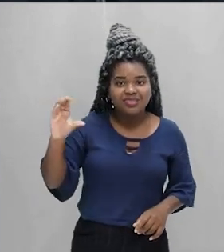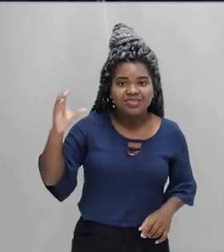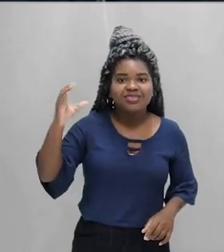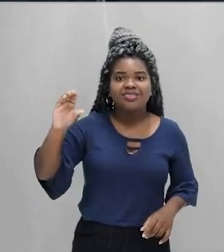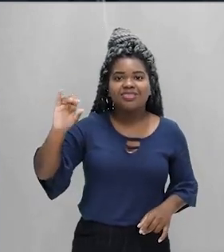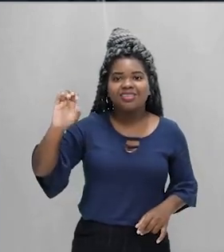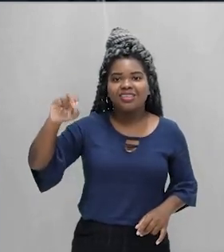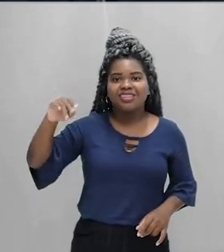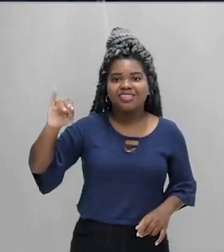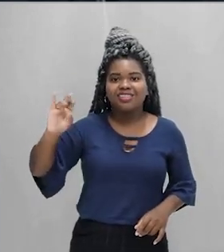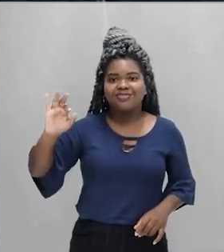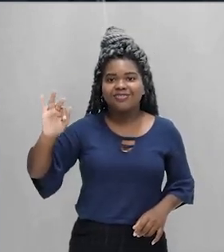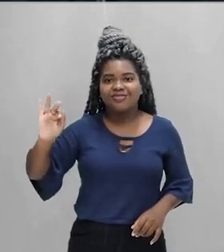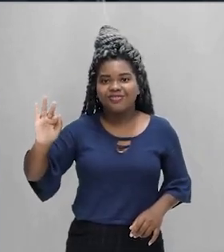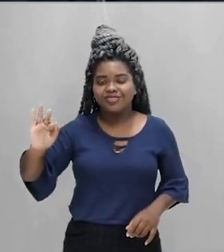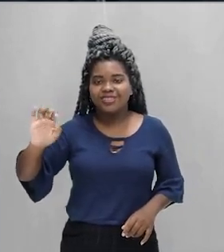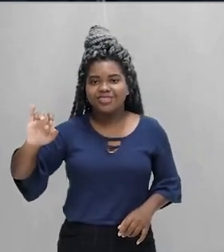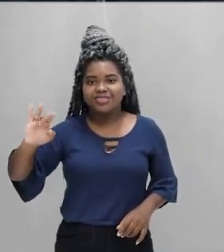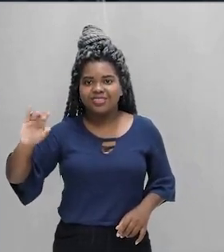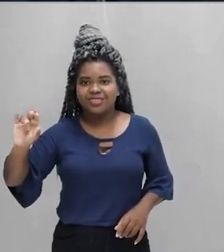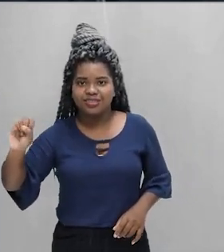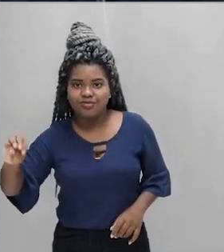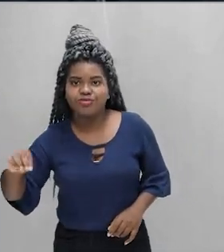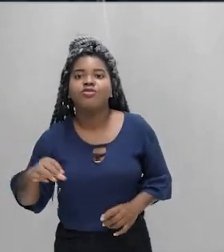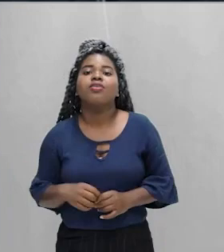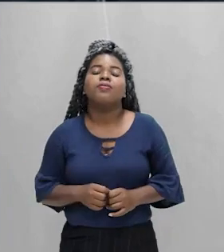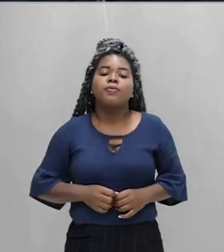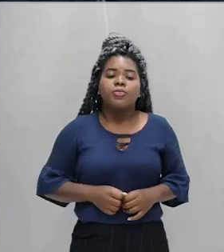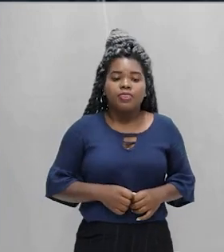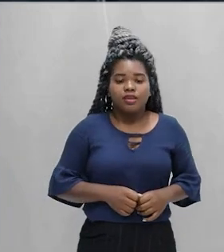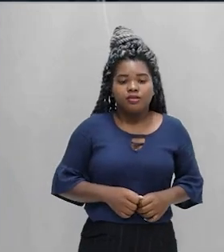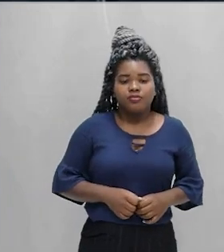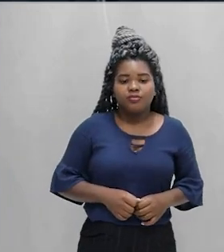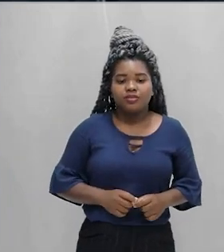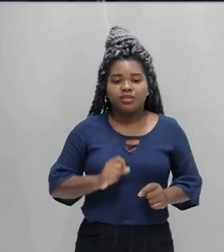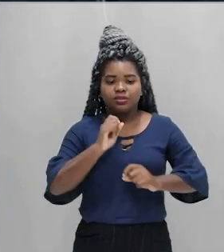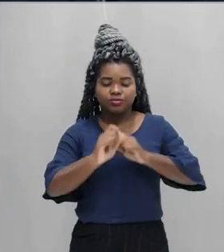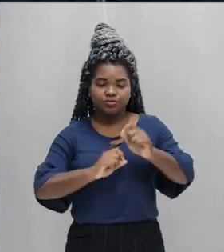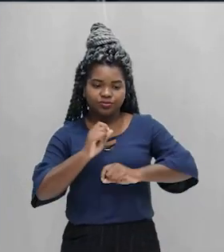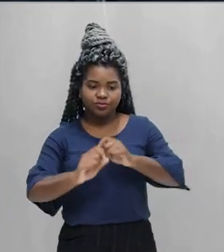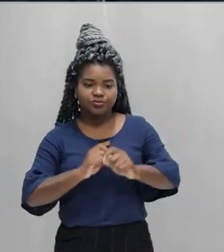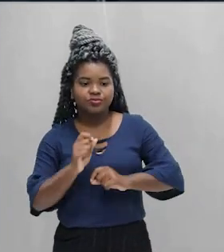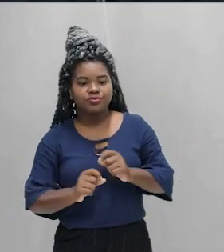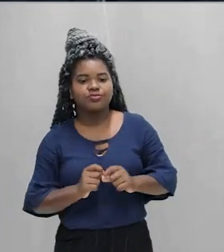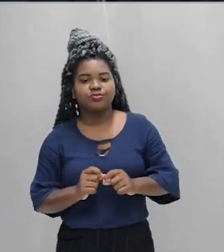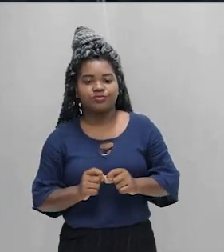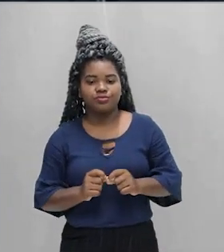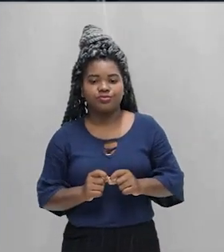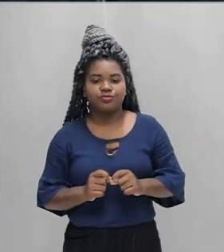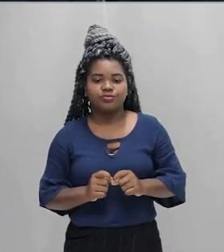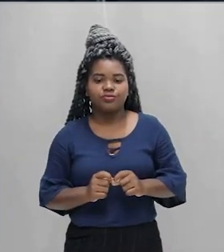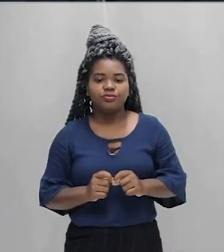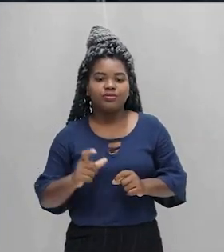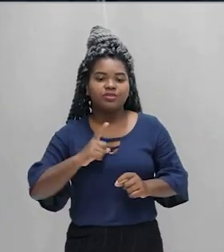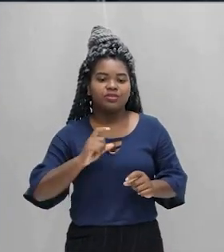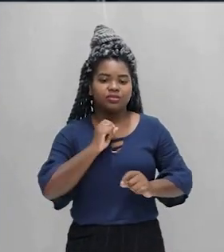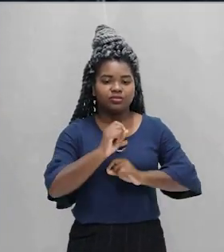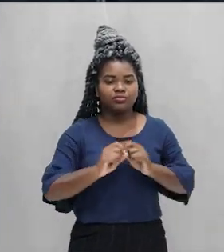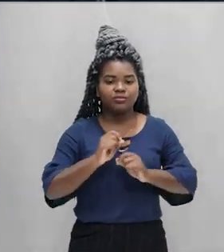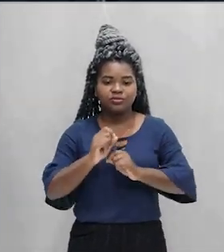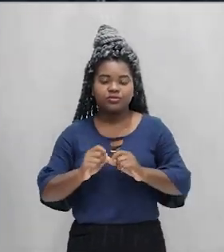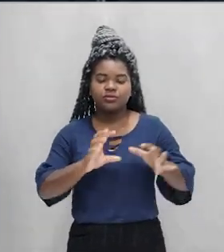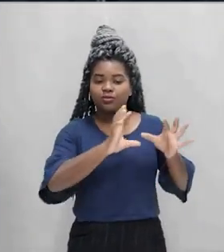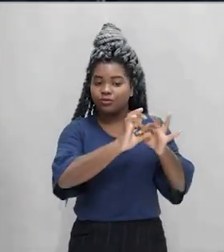o materialismo, a objetividade, vem permeando, vem fazendo, né, desenhando esse cenário